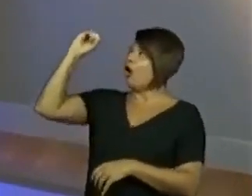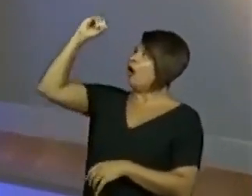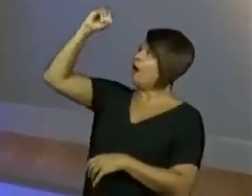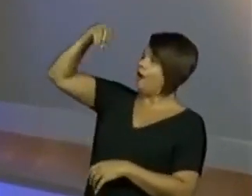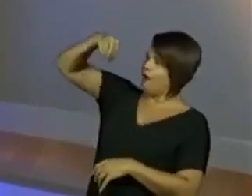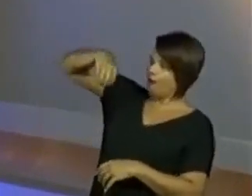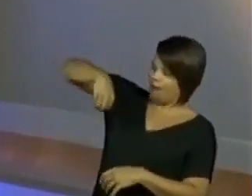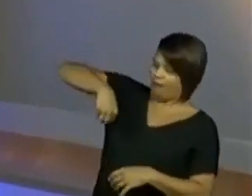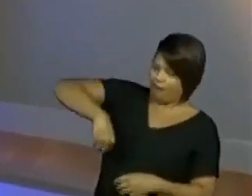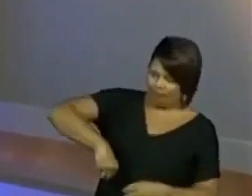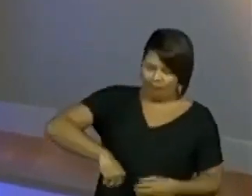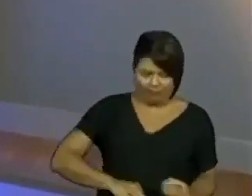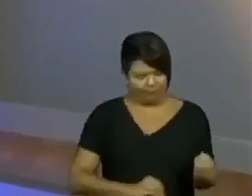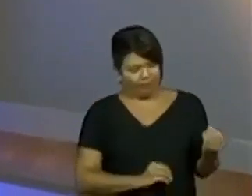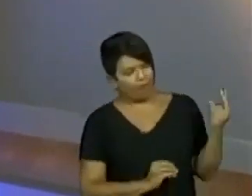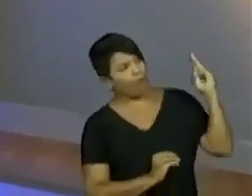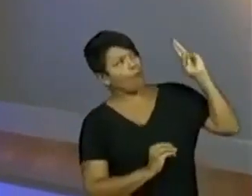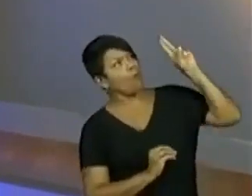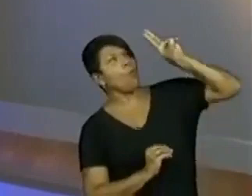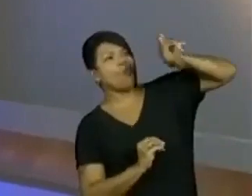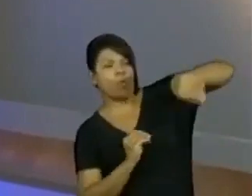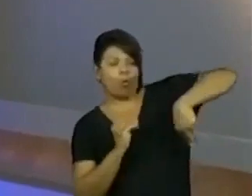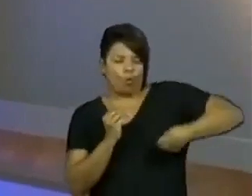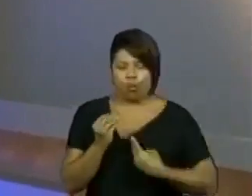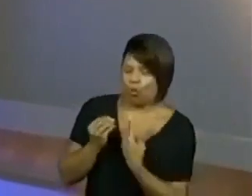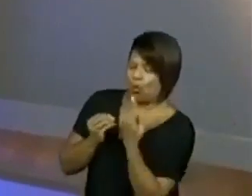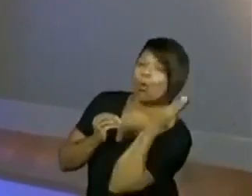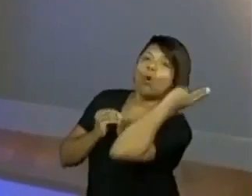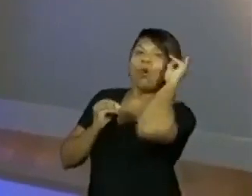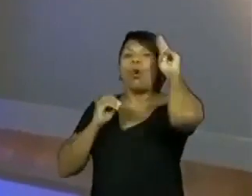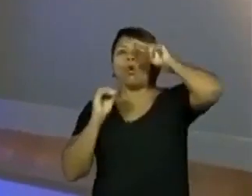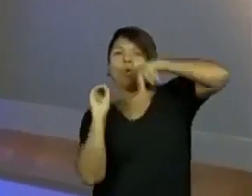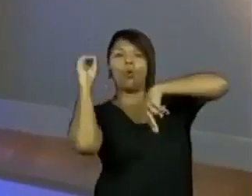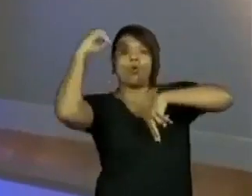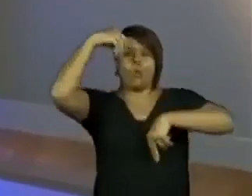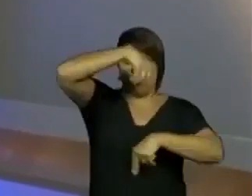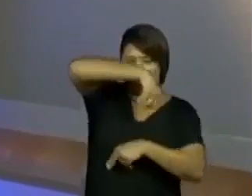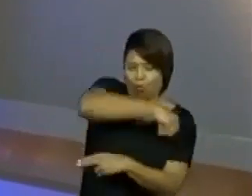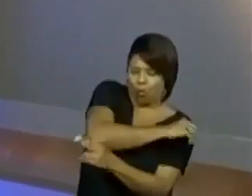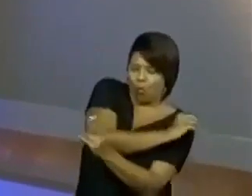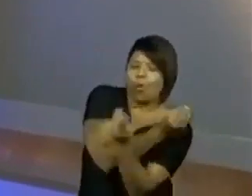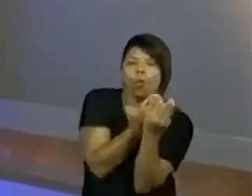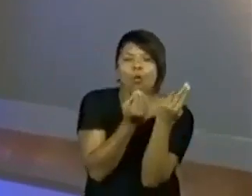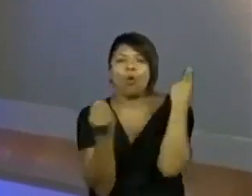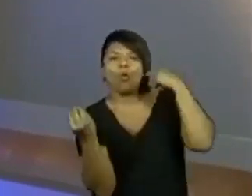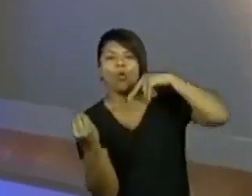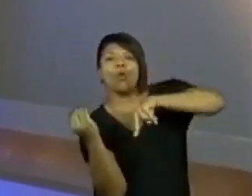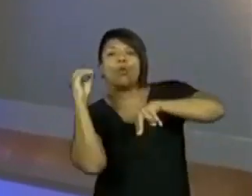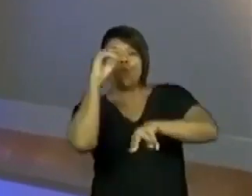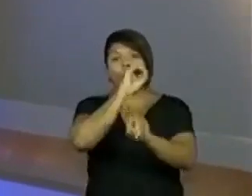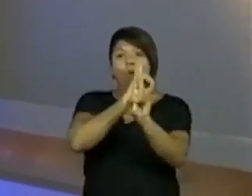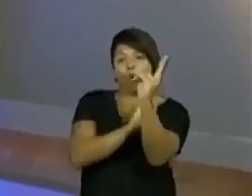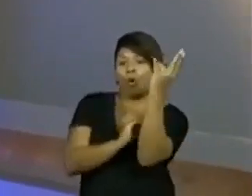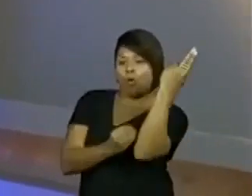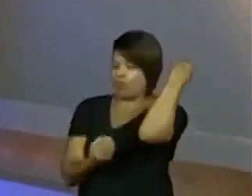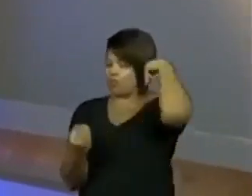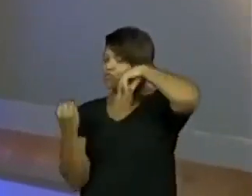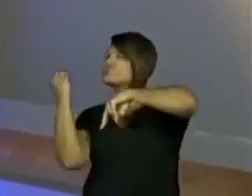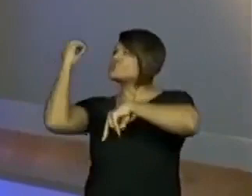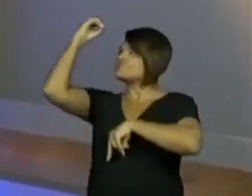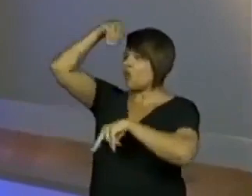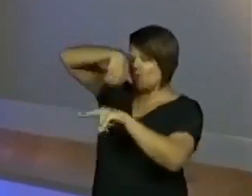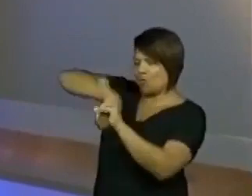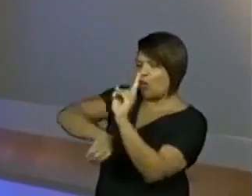O, o, o, o, o,